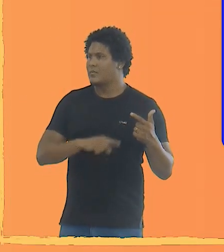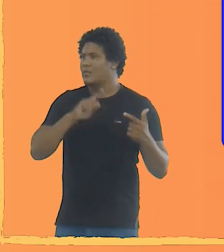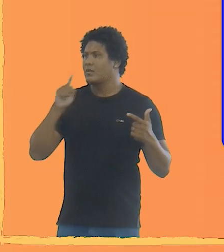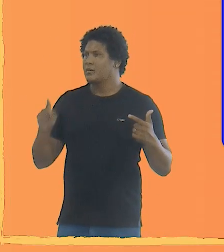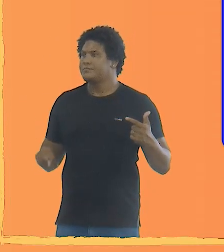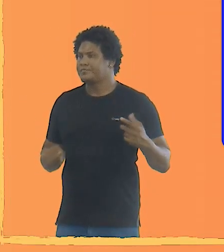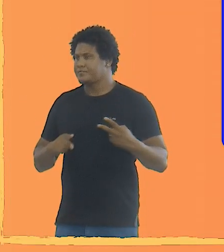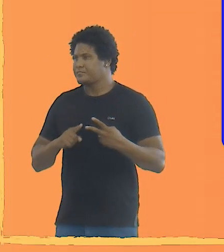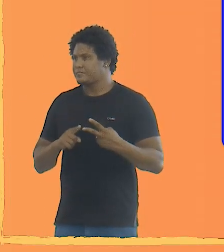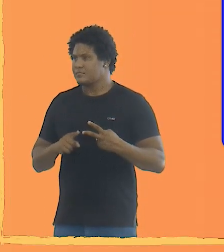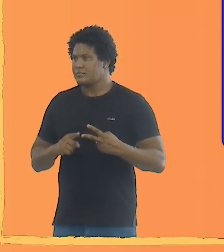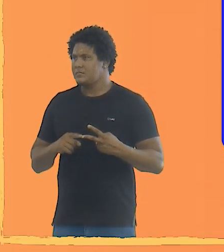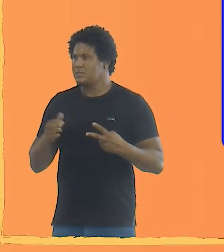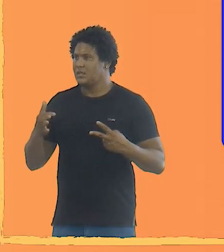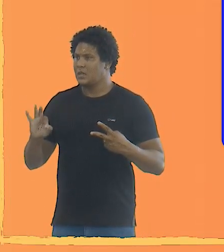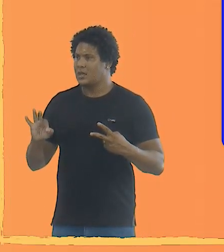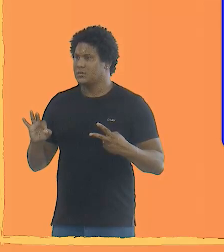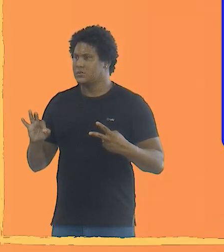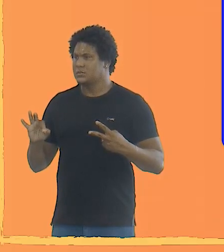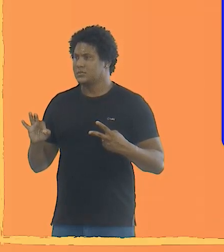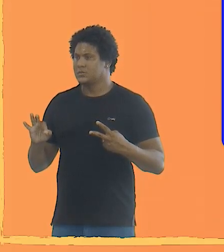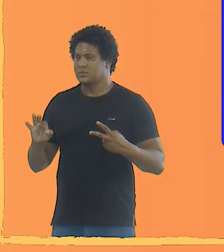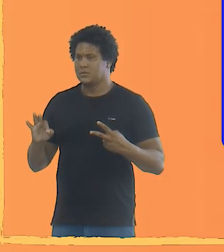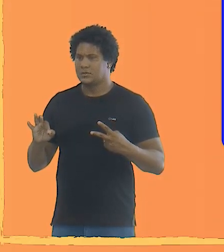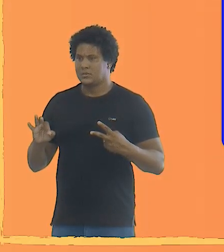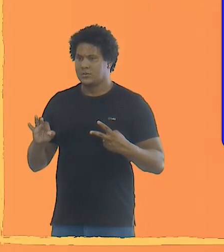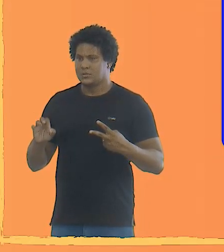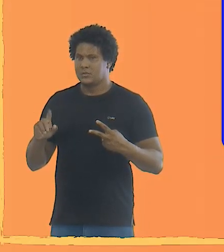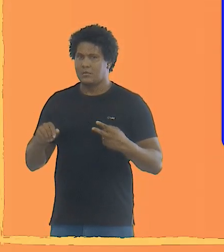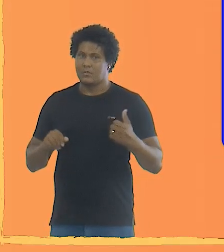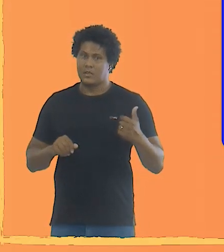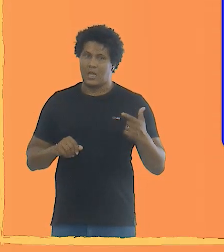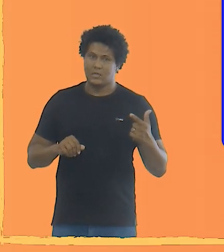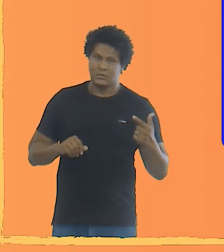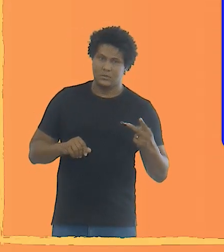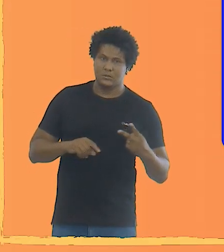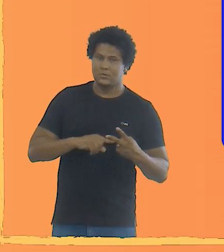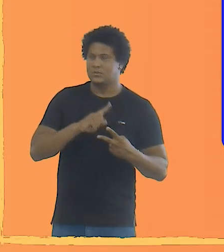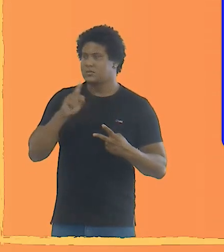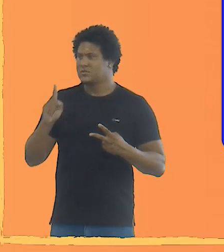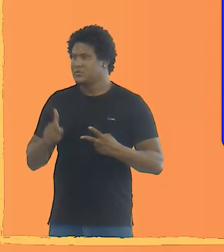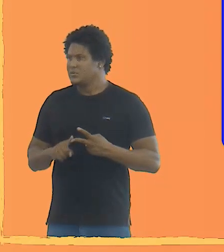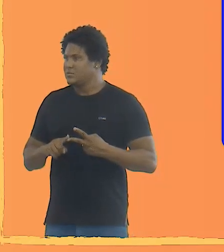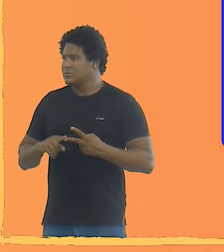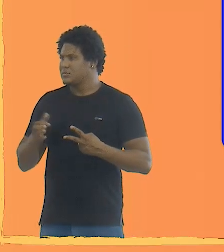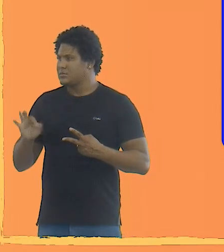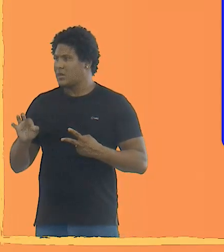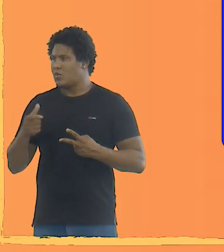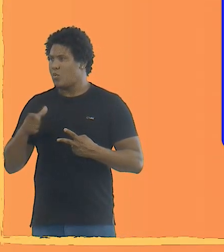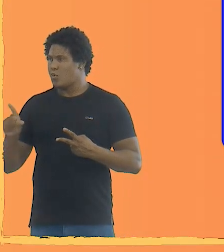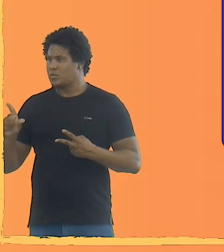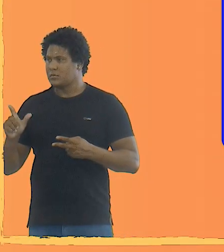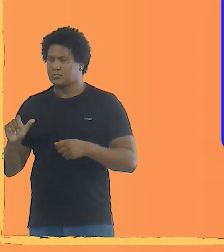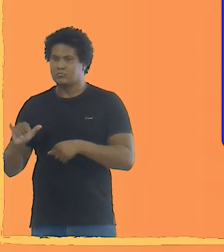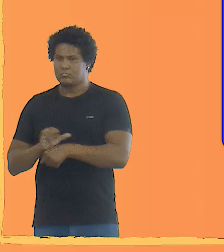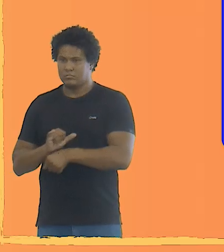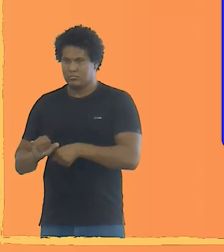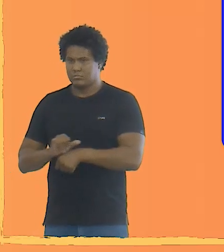tenho 10. Então, eu tenho 12 para fazer um trajeto e 10 para fazer o trajeto. Número total de